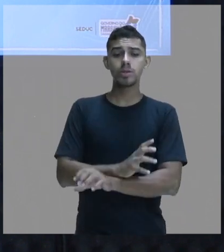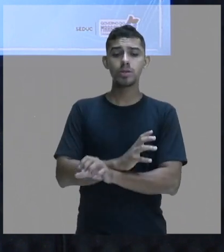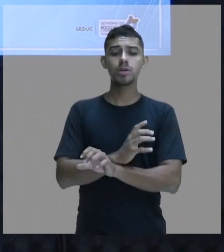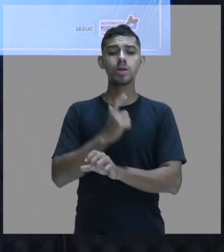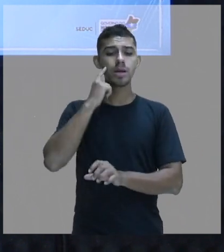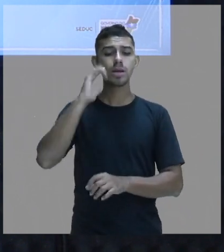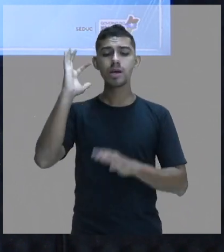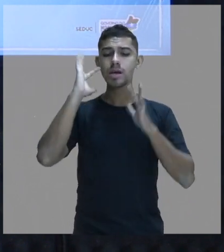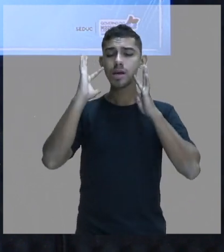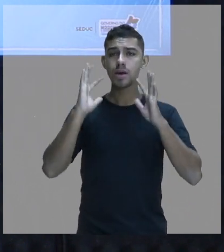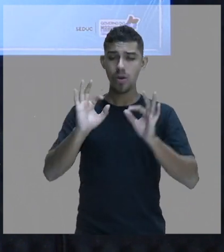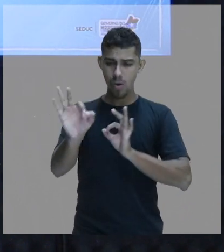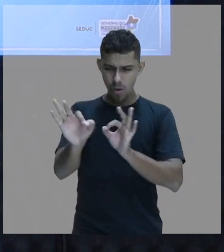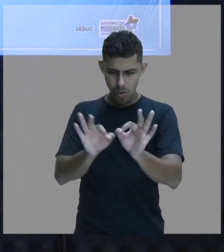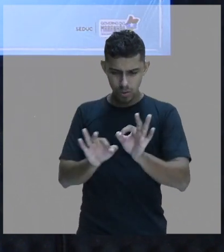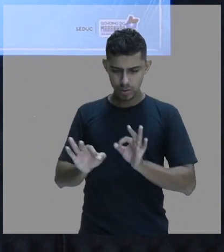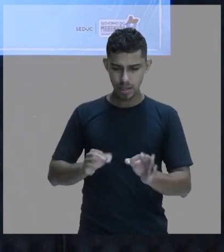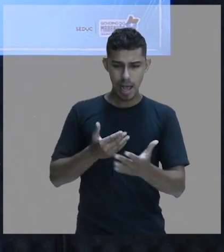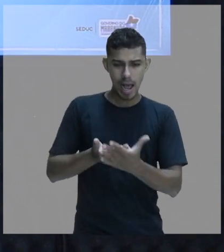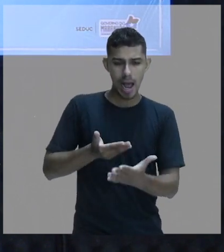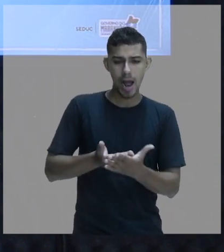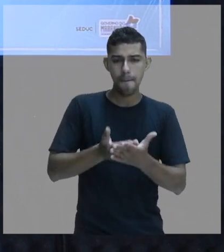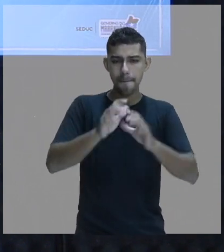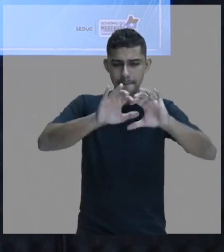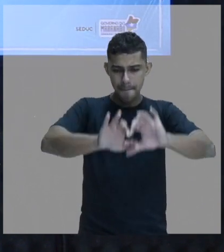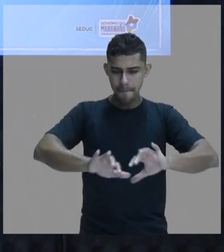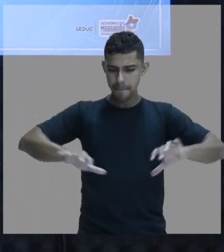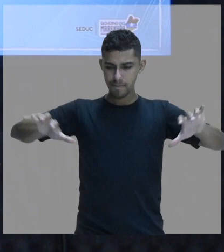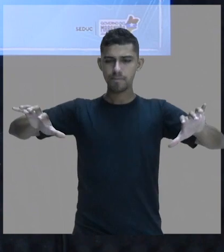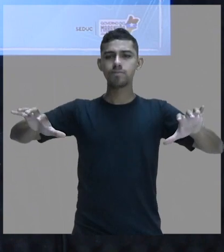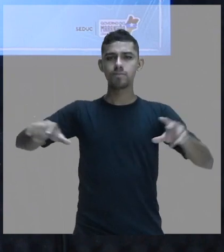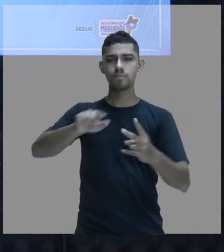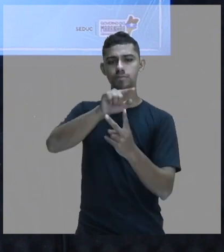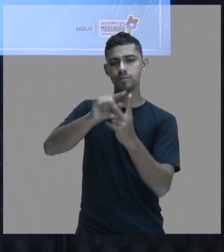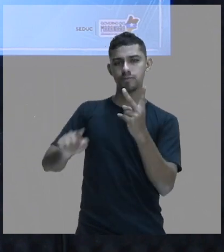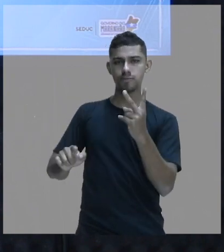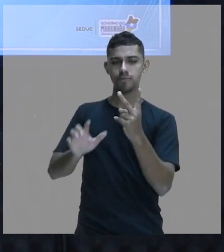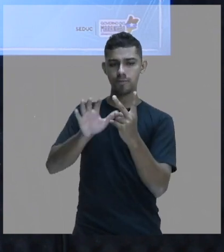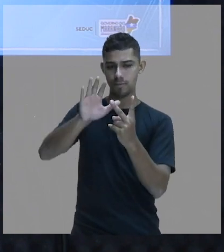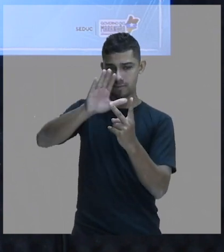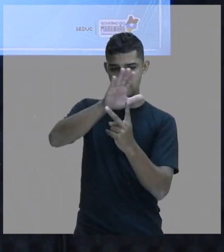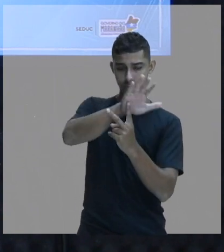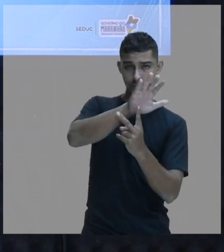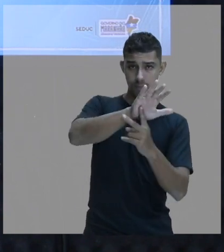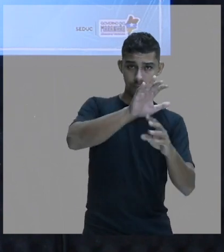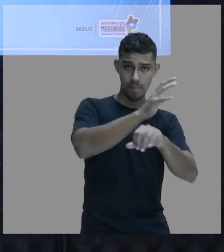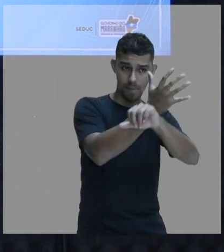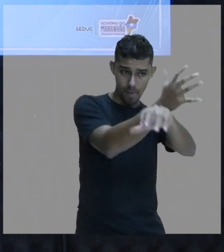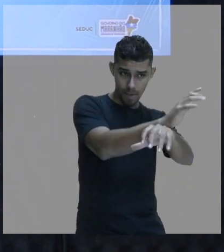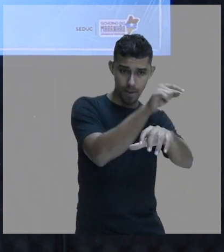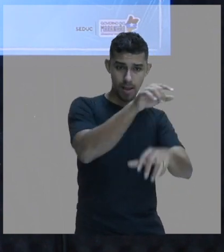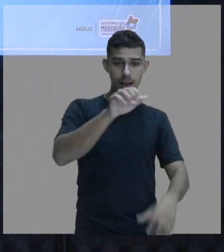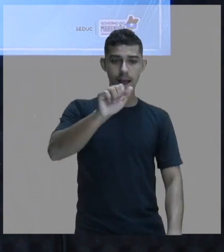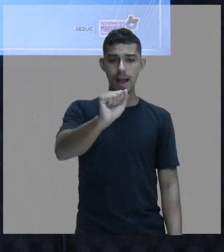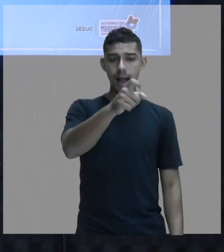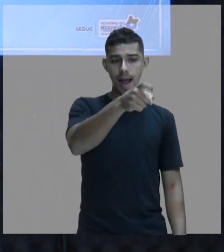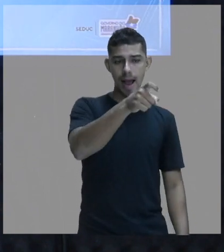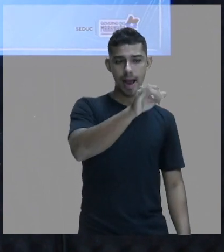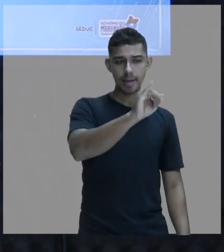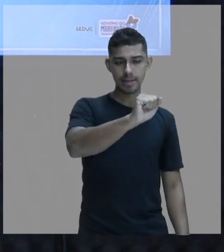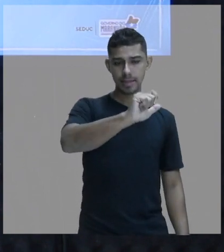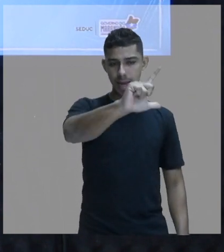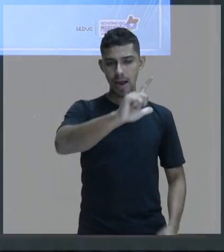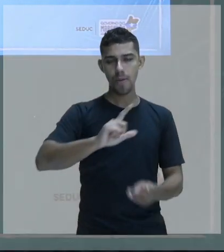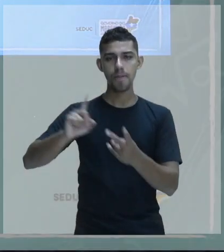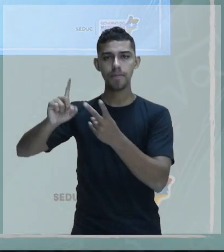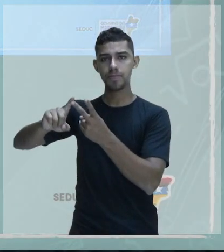gente organizou a nossa aula, que nós dividimos o esqueleto, ele é dividido em dois. É o esqueleto axial e o esqueleto